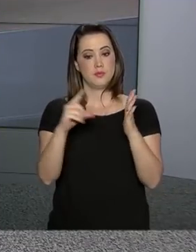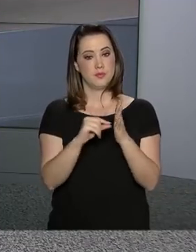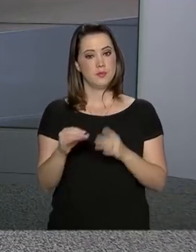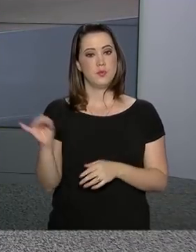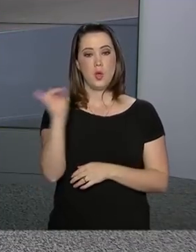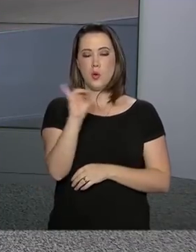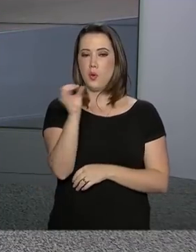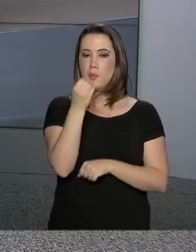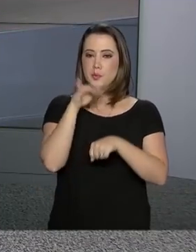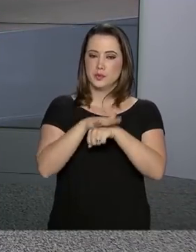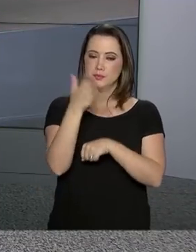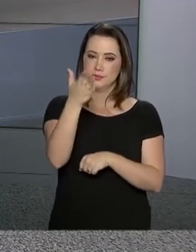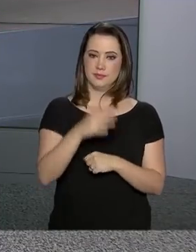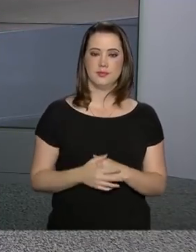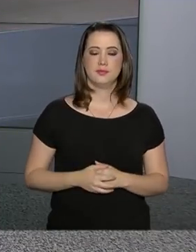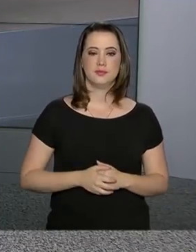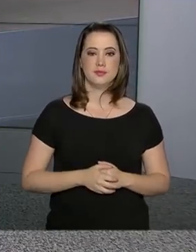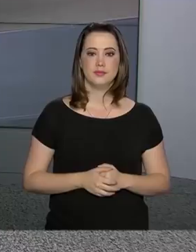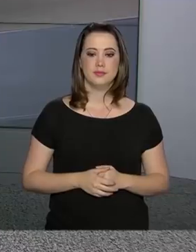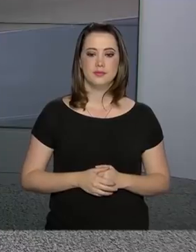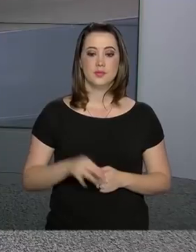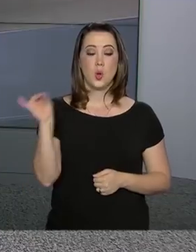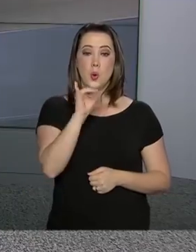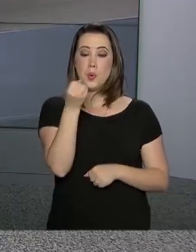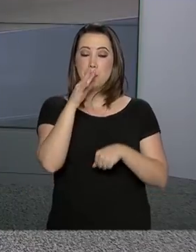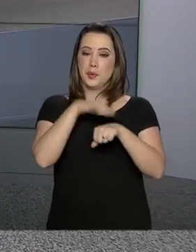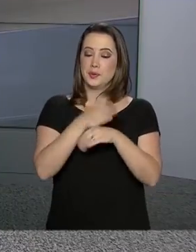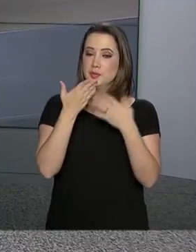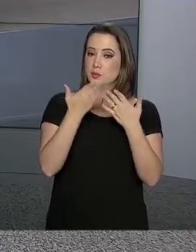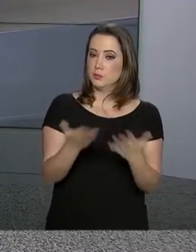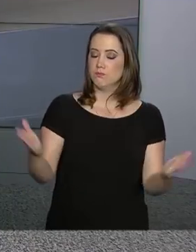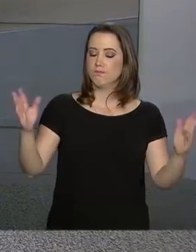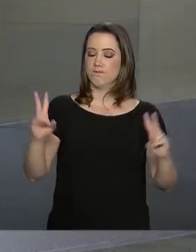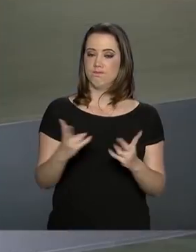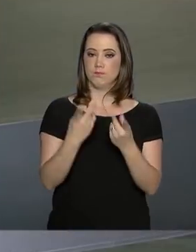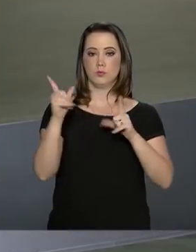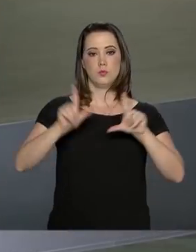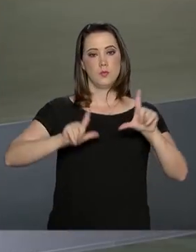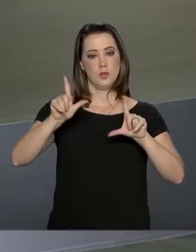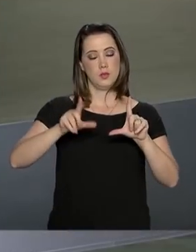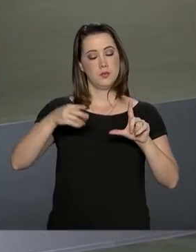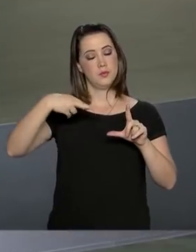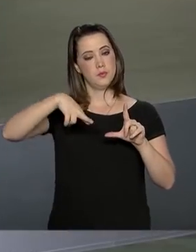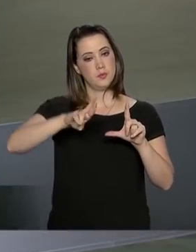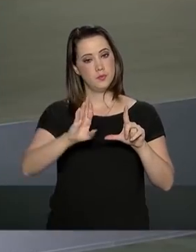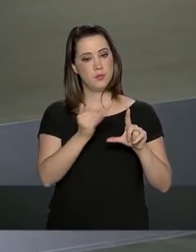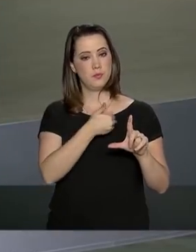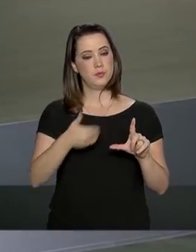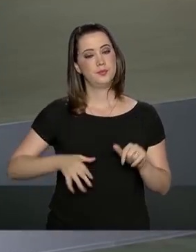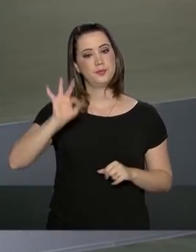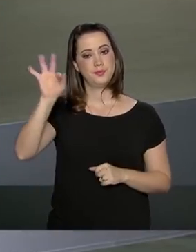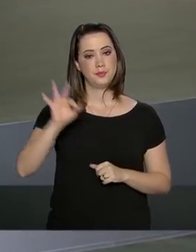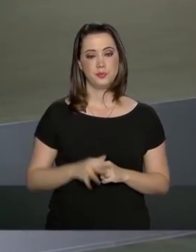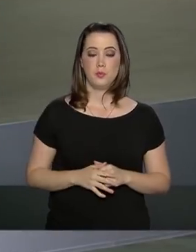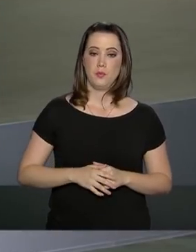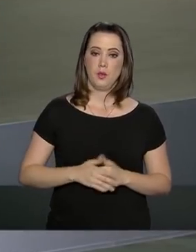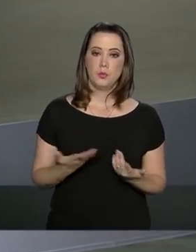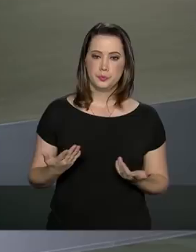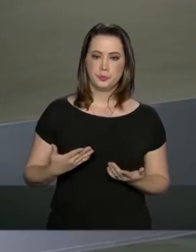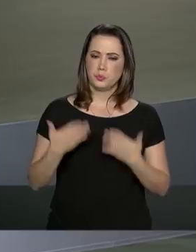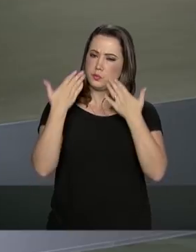do Planalto. Oi, Pablo, boa noite para você. Boa noite, Renata. Boa noite a todos que acompanham a NBR, a TV do Governo Federal.